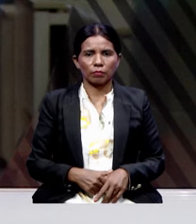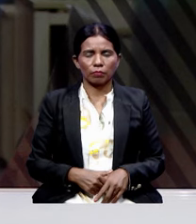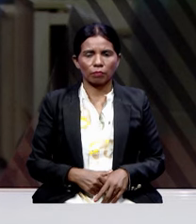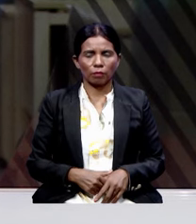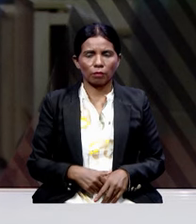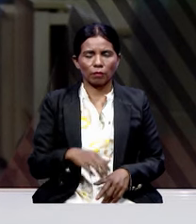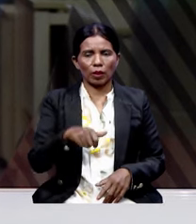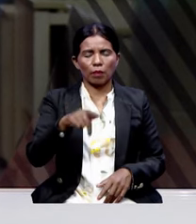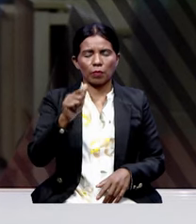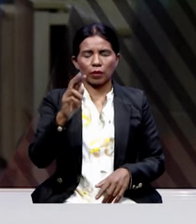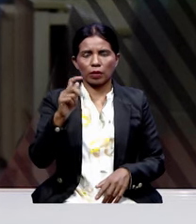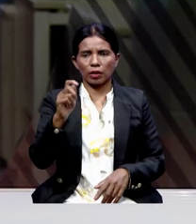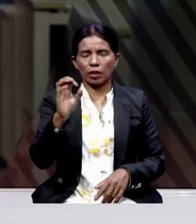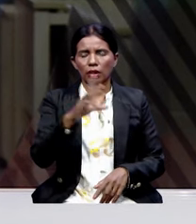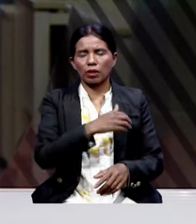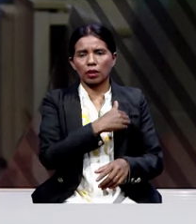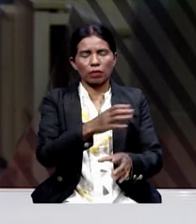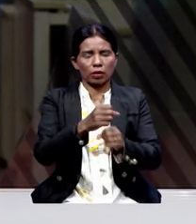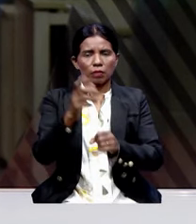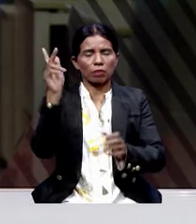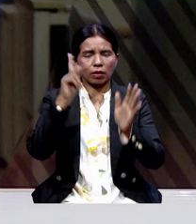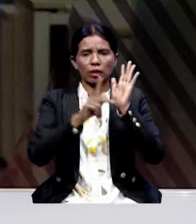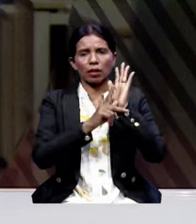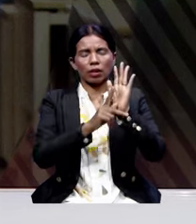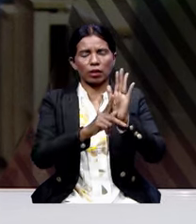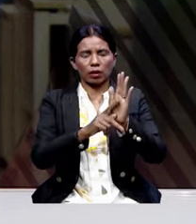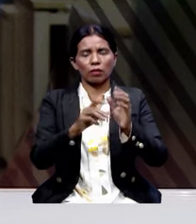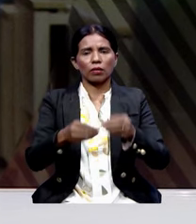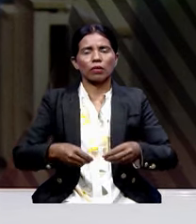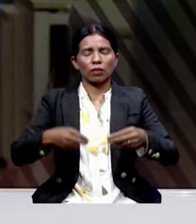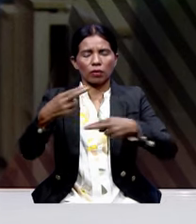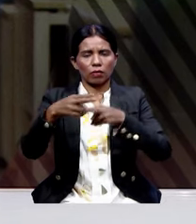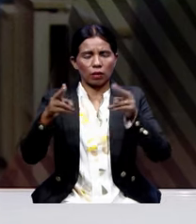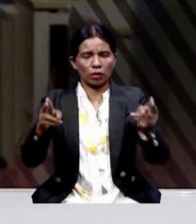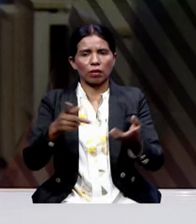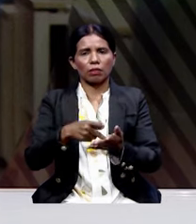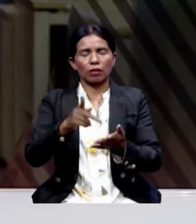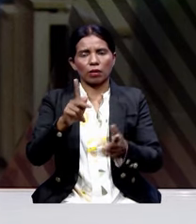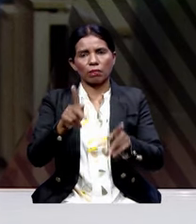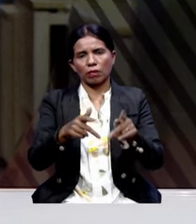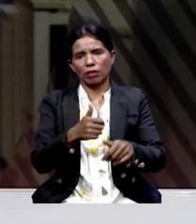A partir de próximo queixa com a tripulante Sira foi aluga quarto passageiro.